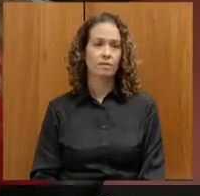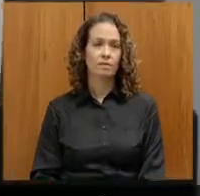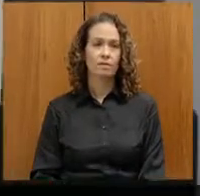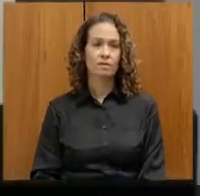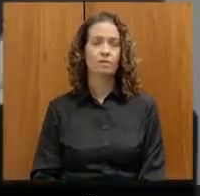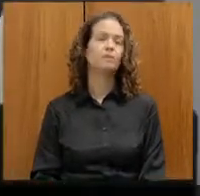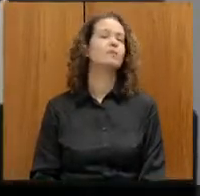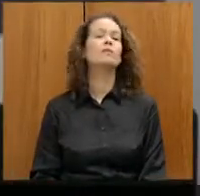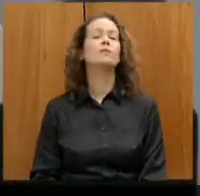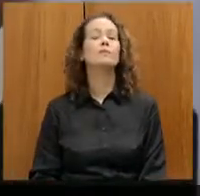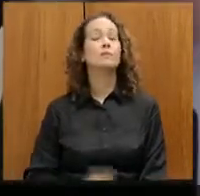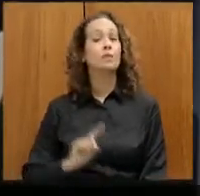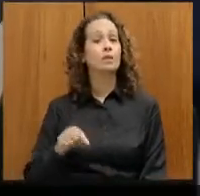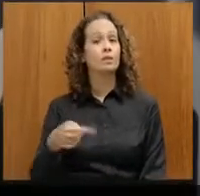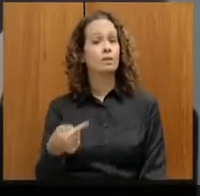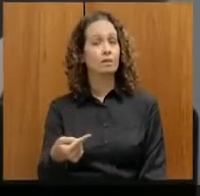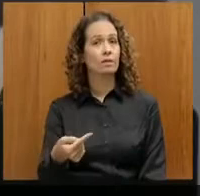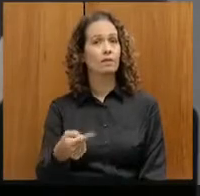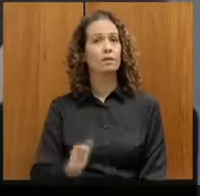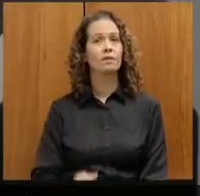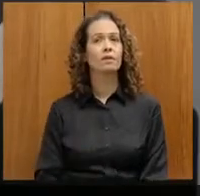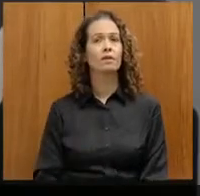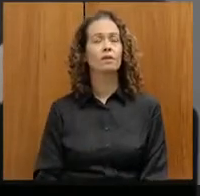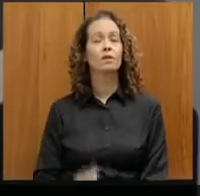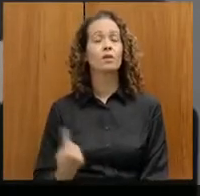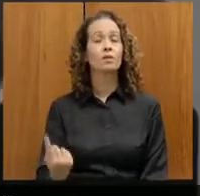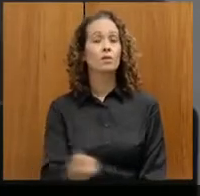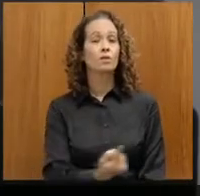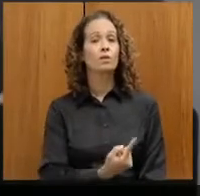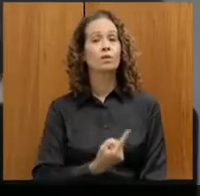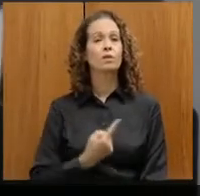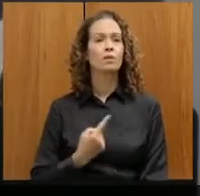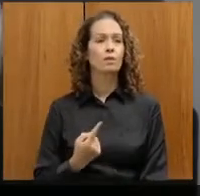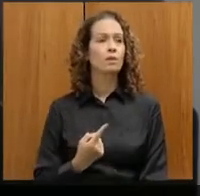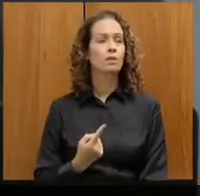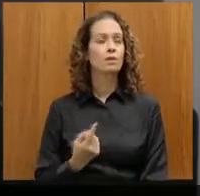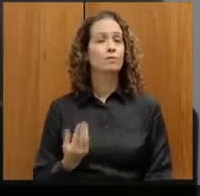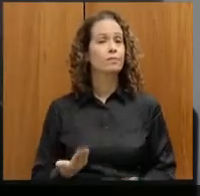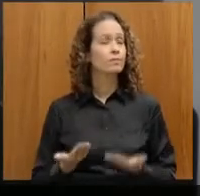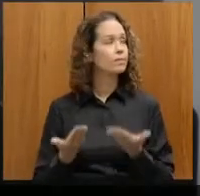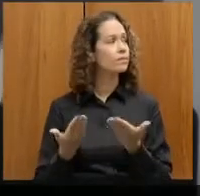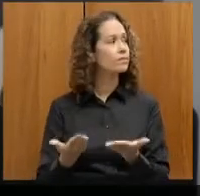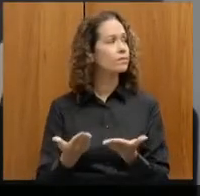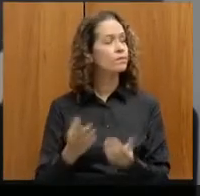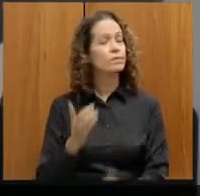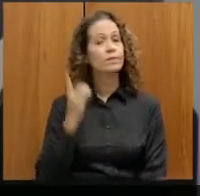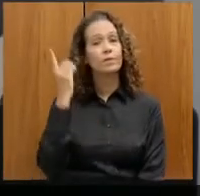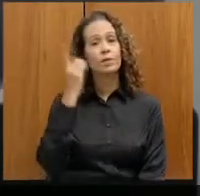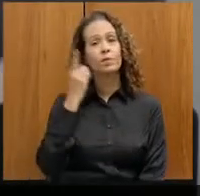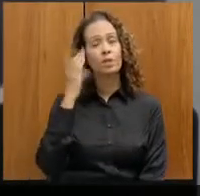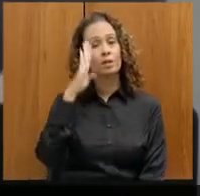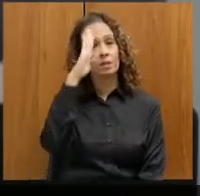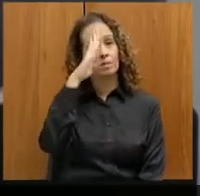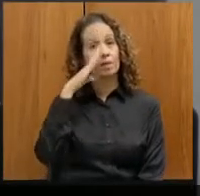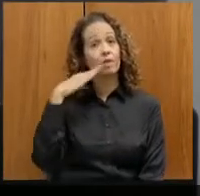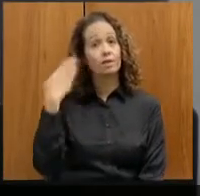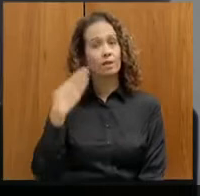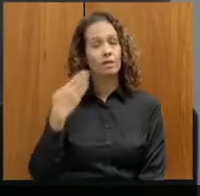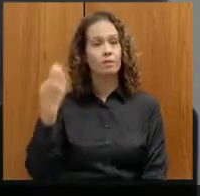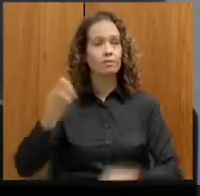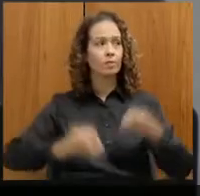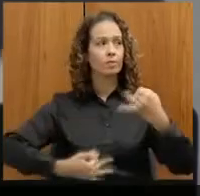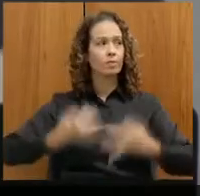e a seguir nós vamos conceder a palavra a deputada Beatriz